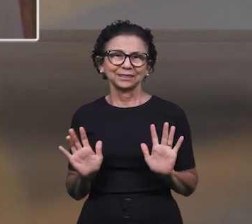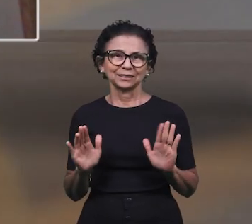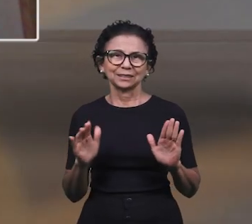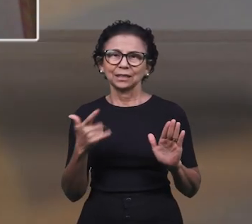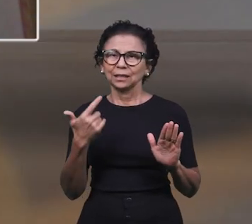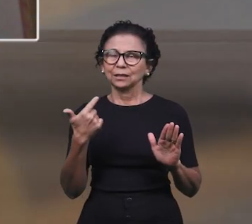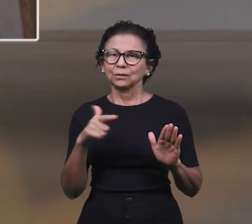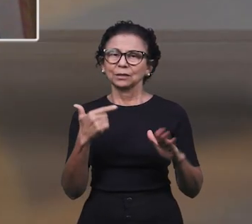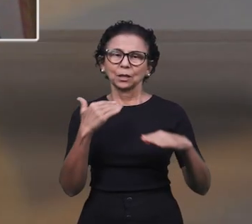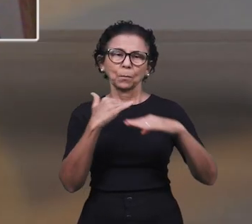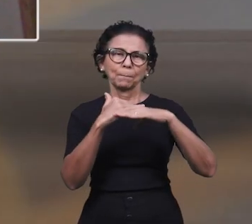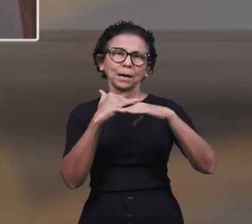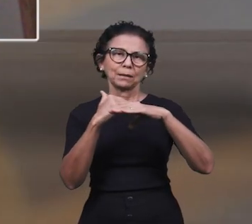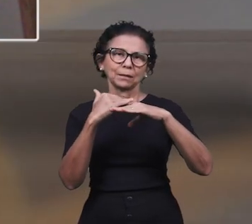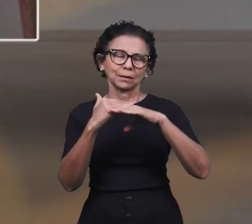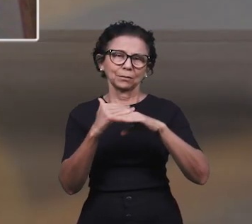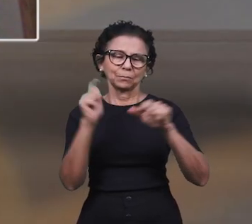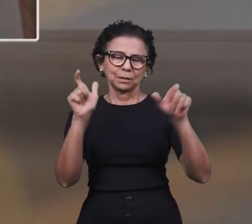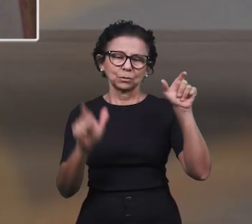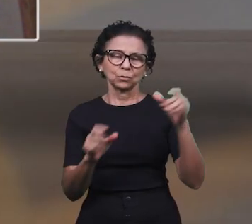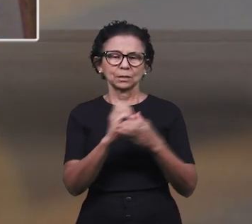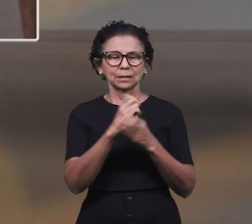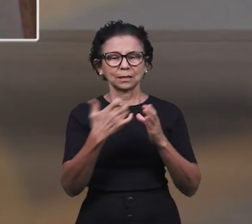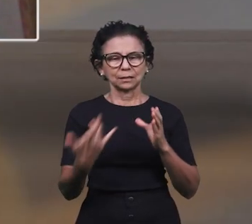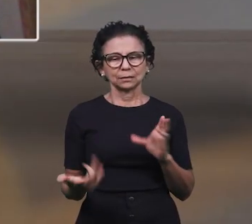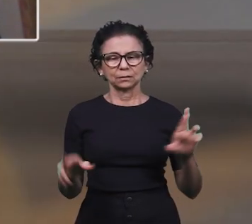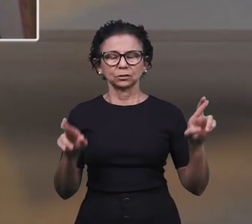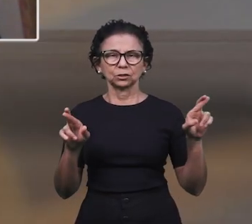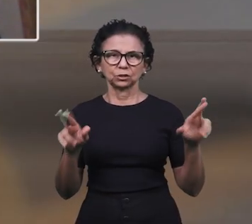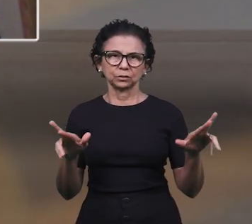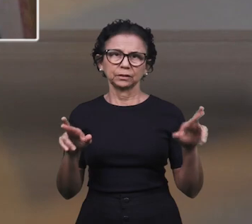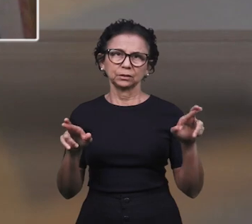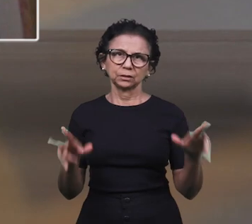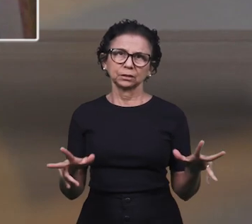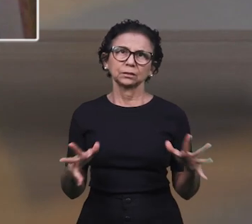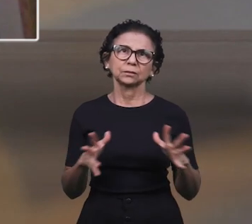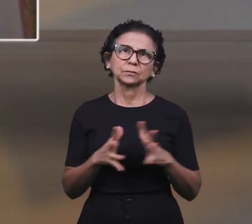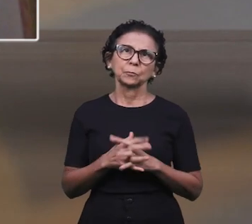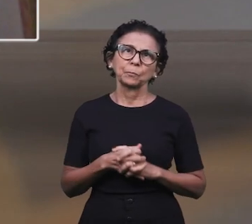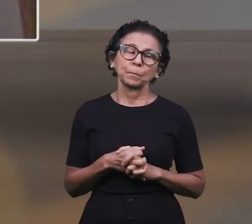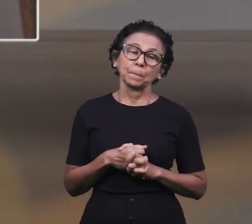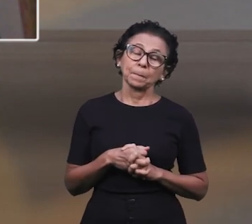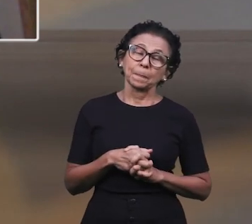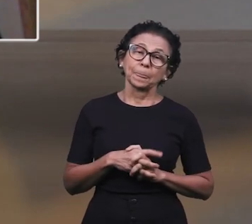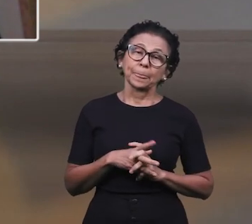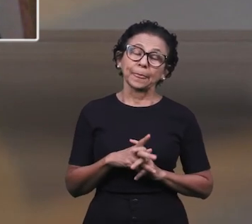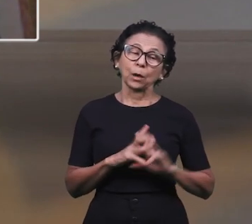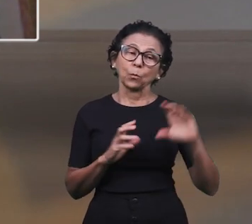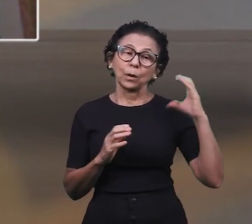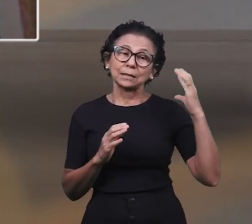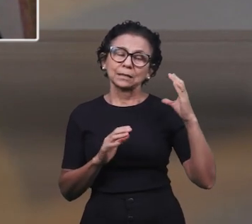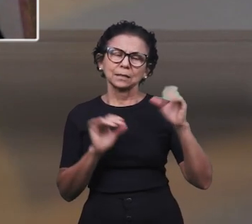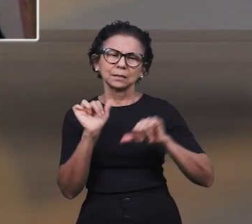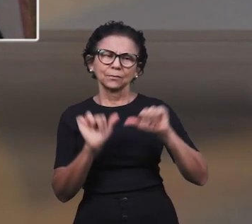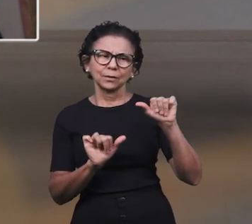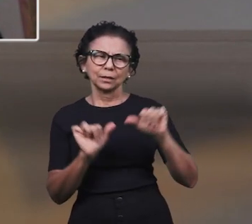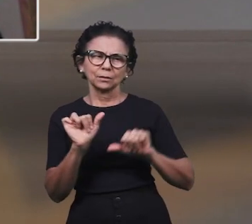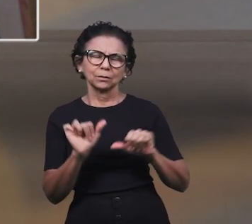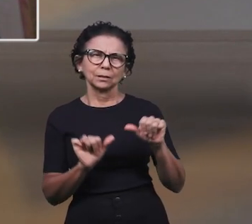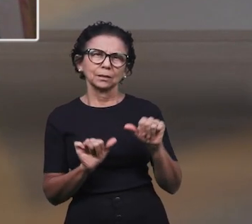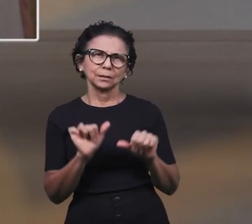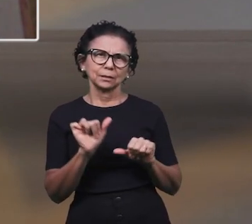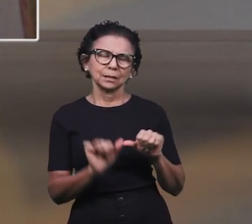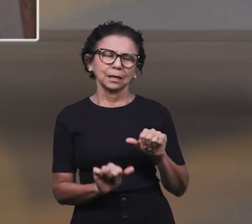montagem, porque cada um tem sua característica. A epidemiologia vai avaliar os aspectos